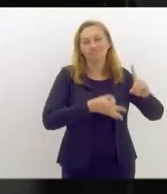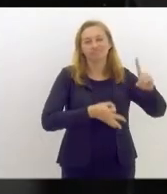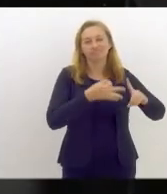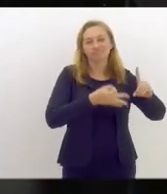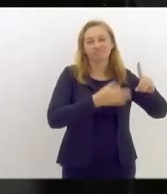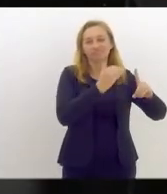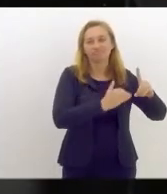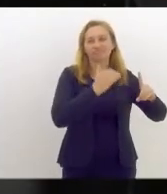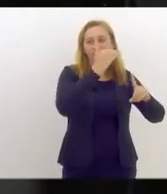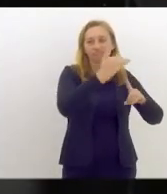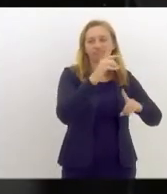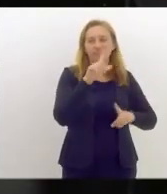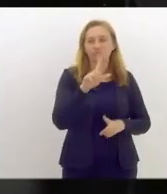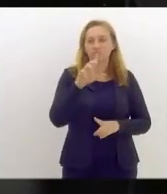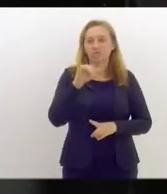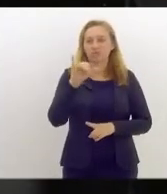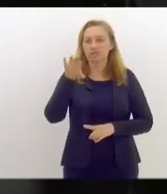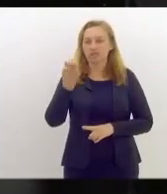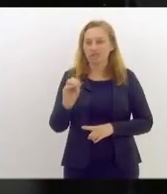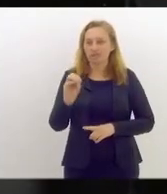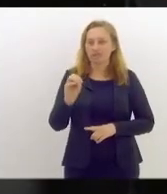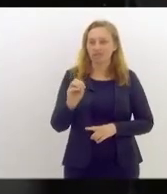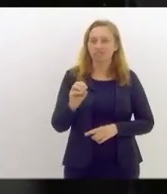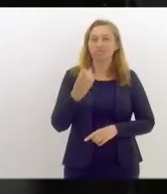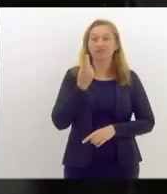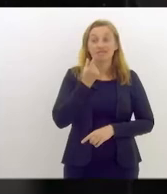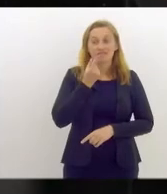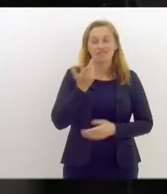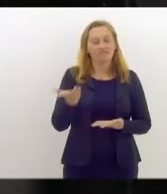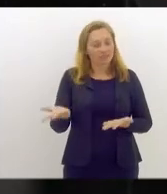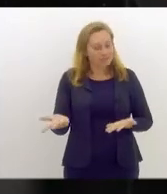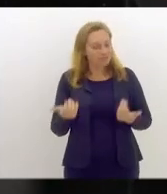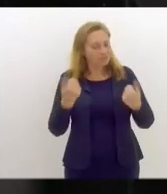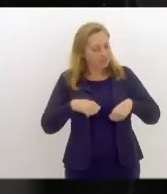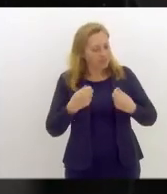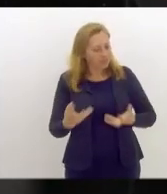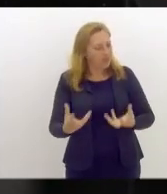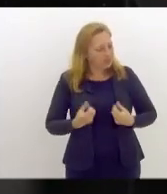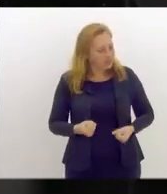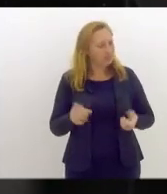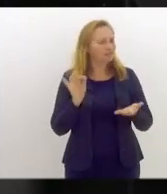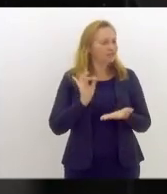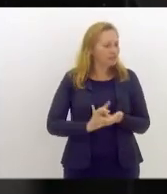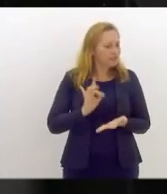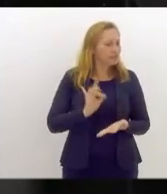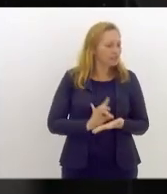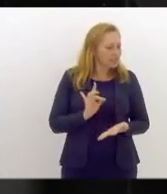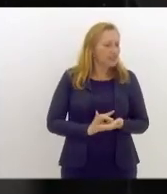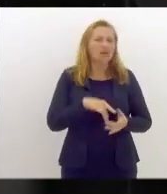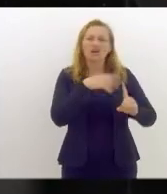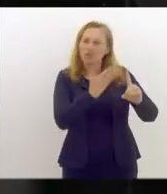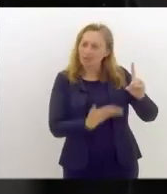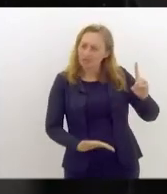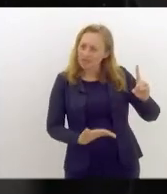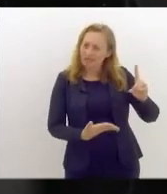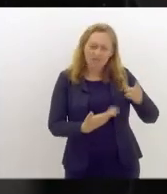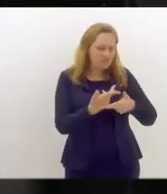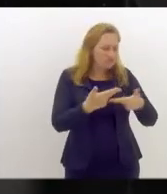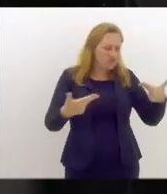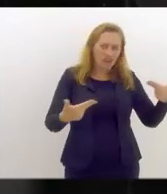Silva Barreto cearense precisava receber realmente bastante homenagem